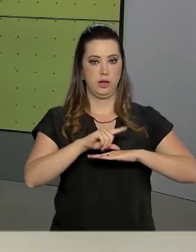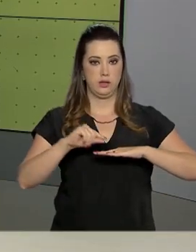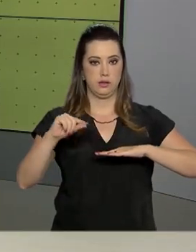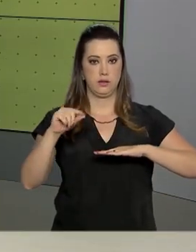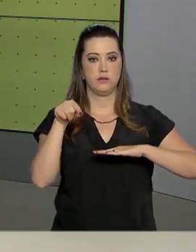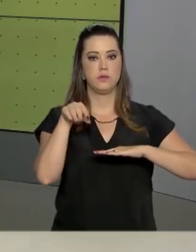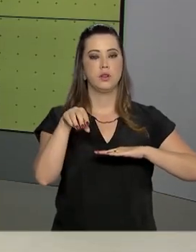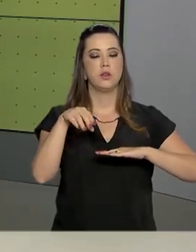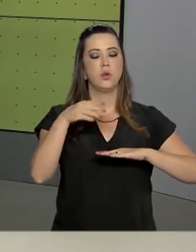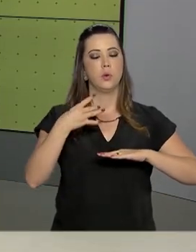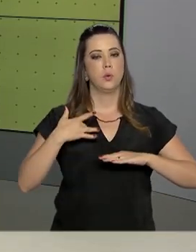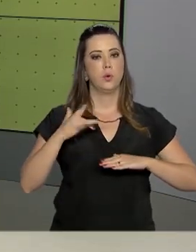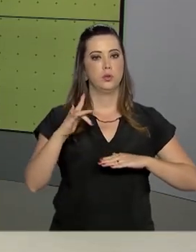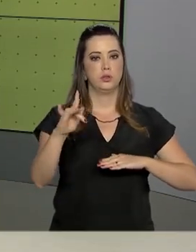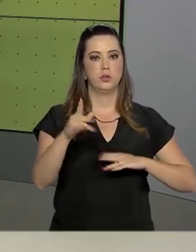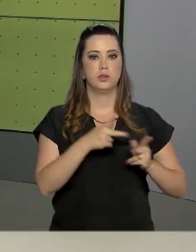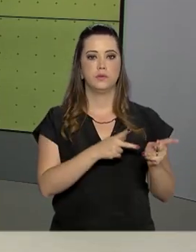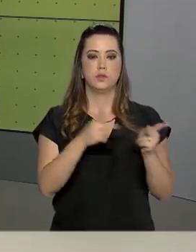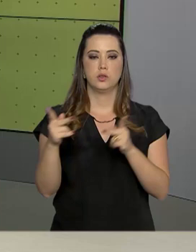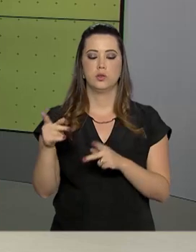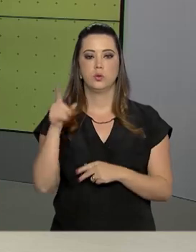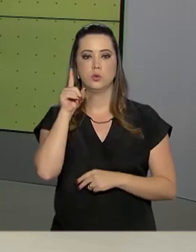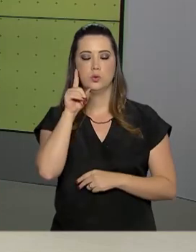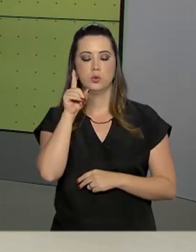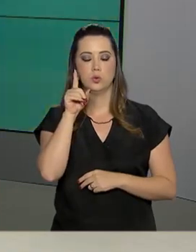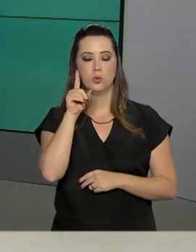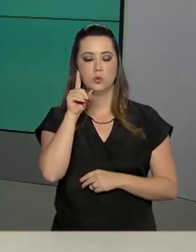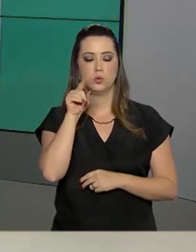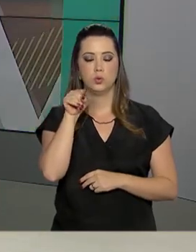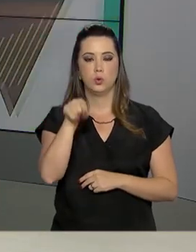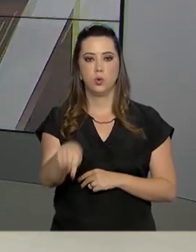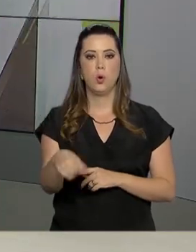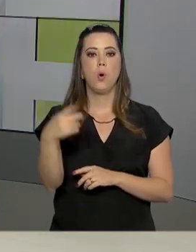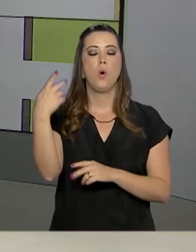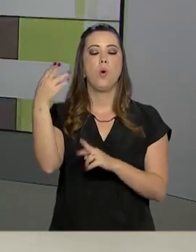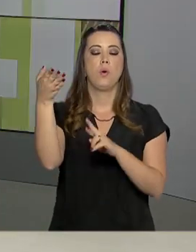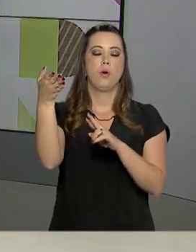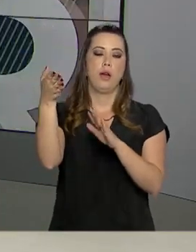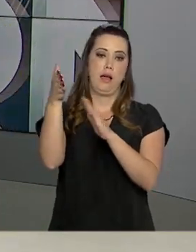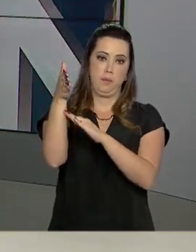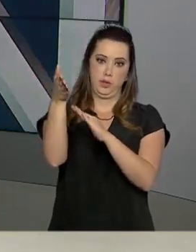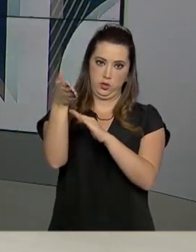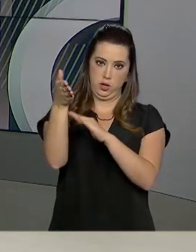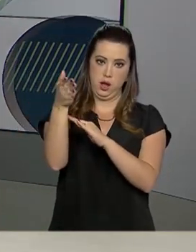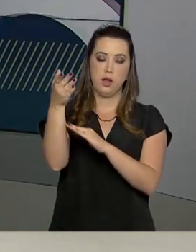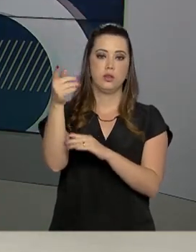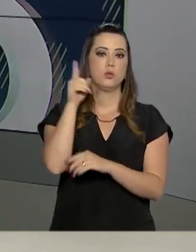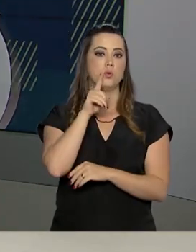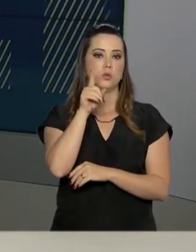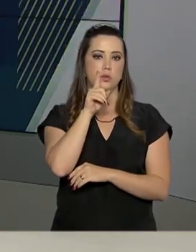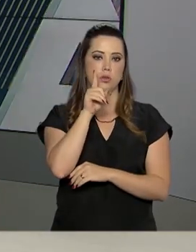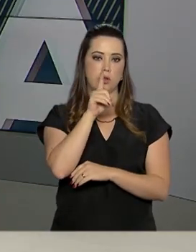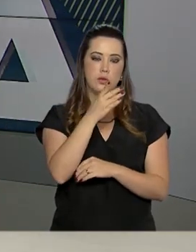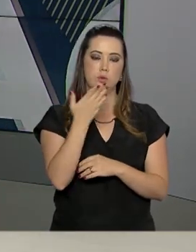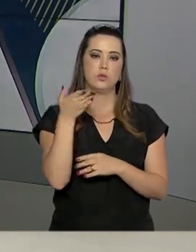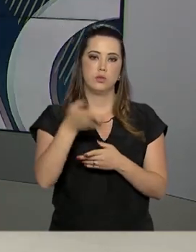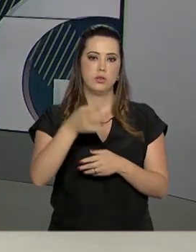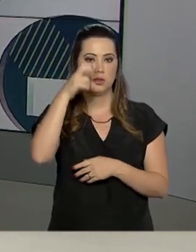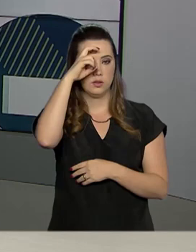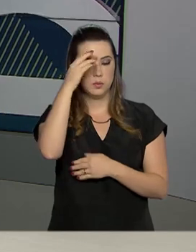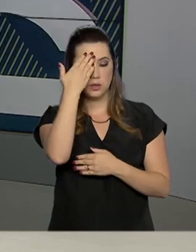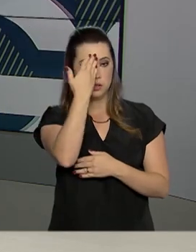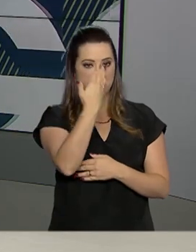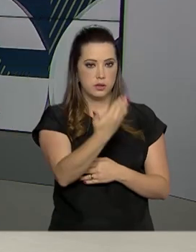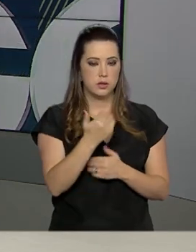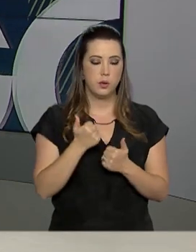visitou a embaixada dos estados unidos em brasília na manhã desta quinta feira para agradecer o apoio norte-americano ao ingresso